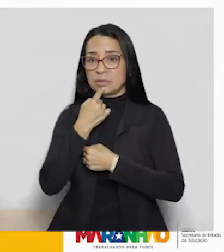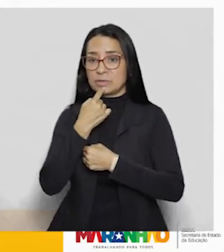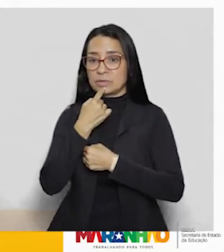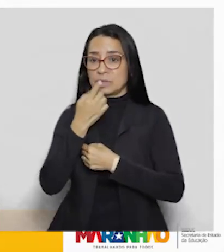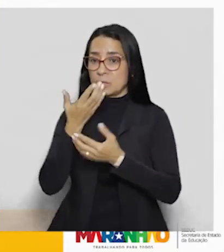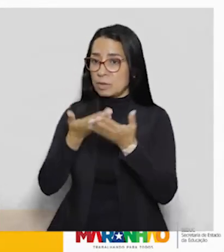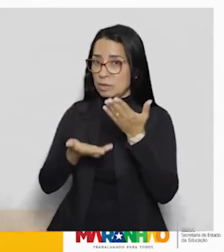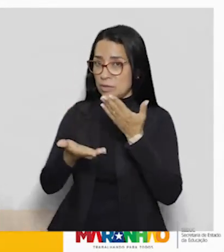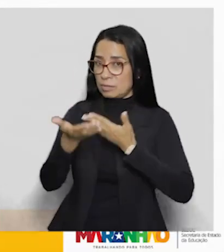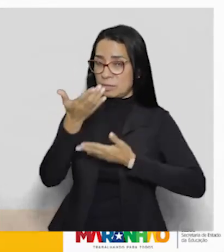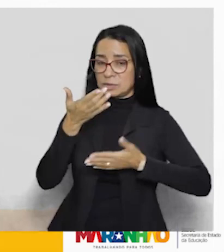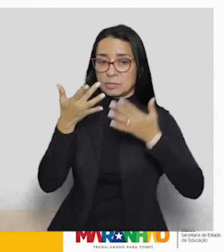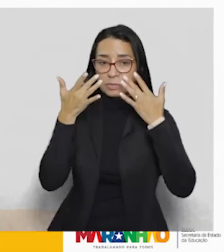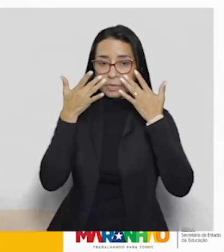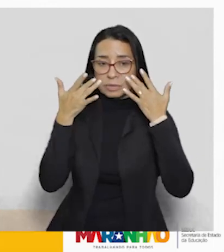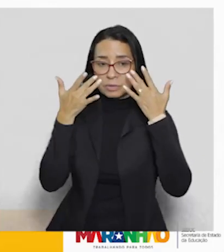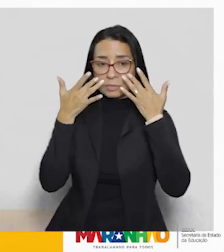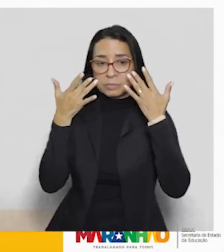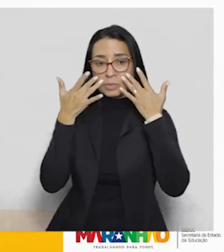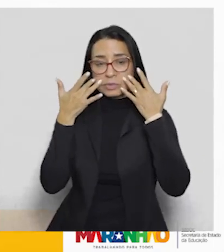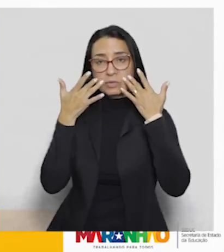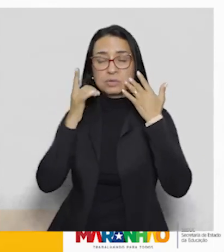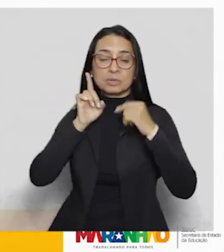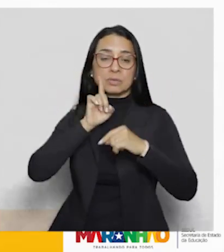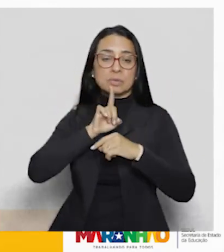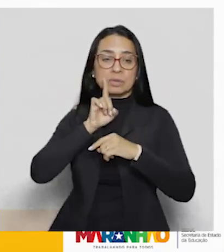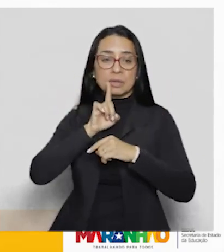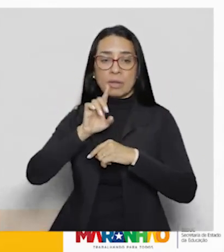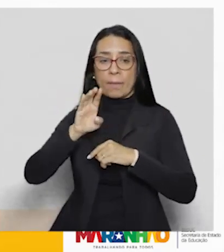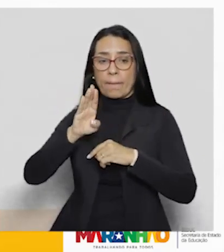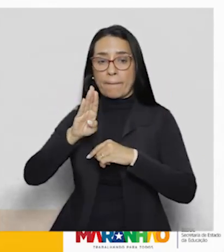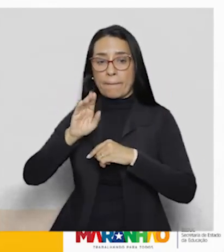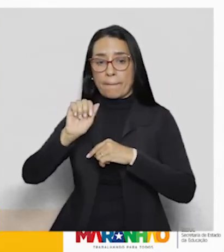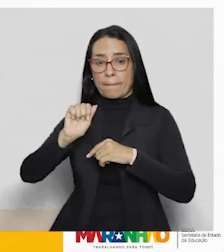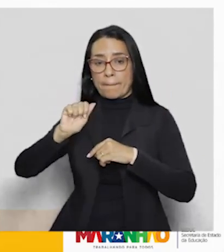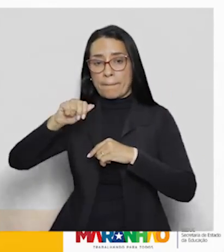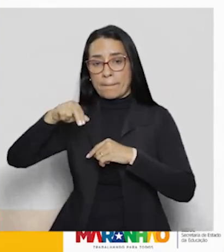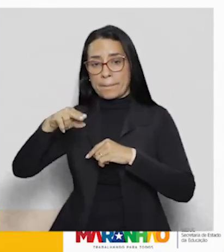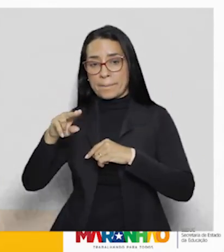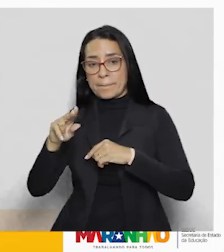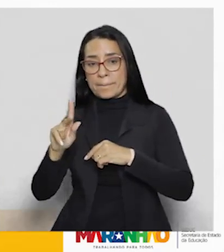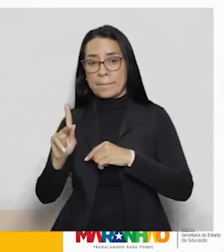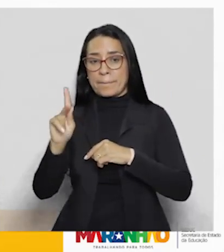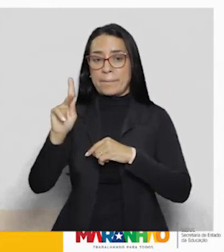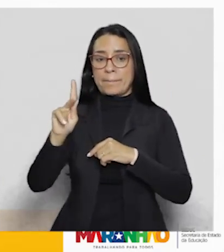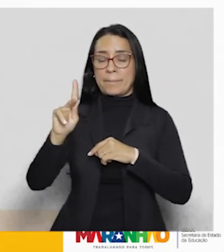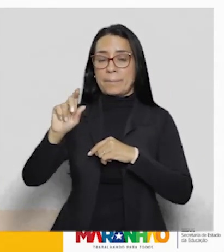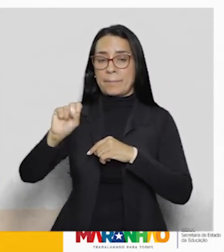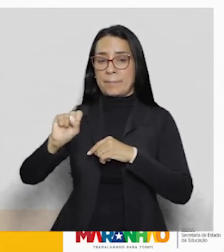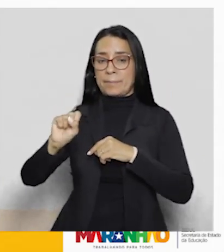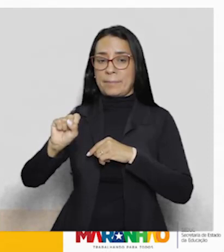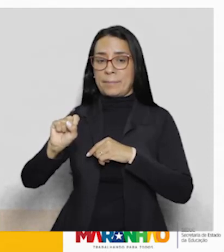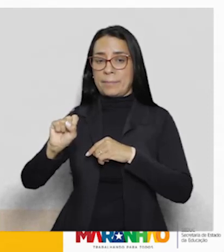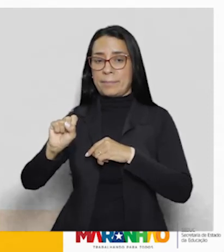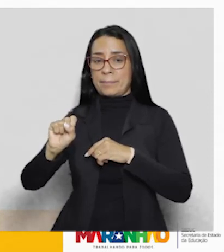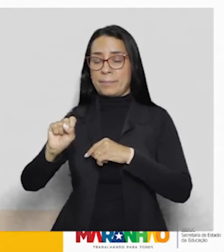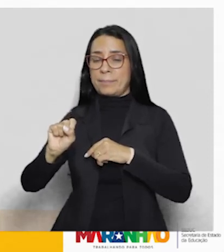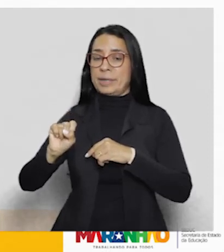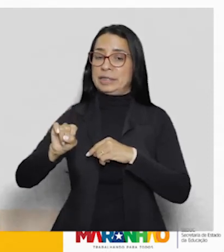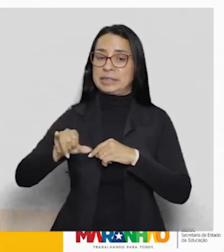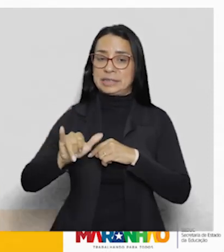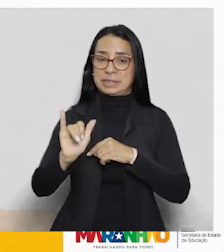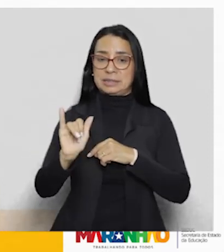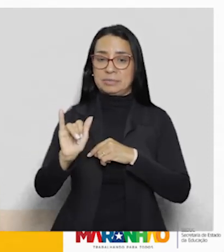Banksy, atenção esse nome, publicada em sua conta no Instagram em 6 de 6 de 2020, refere-se a... Vamos primeiro